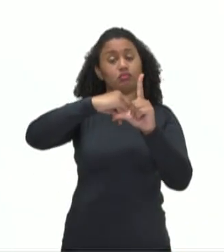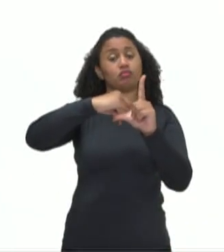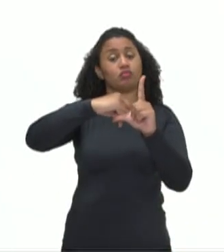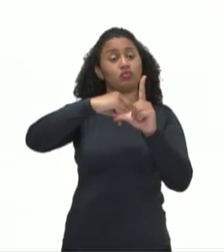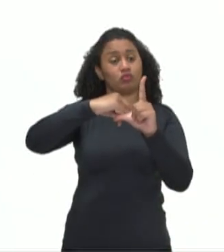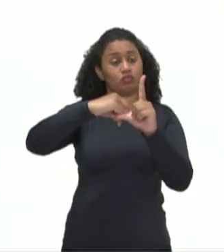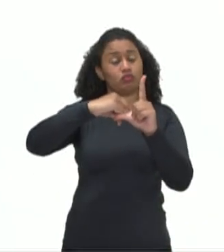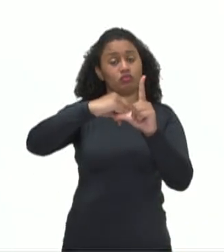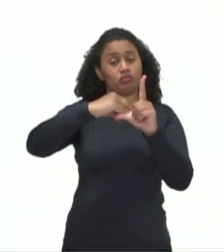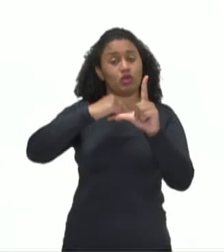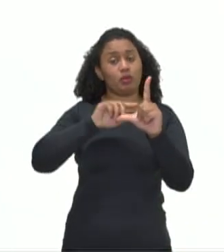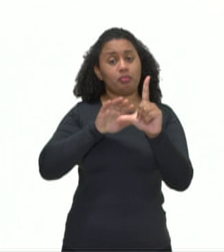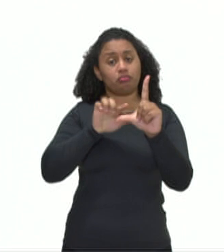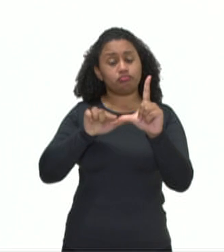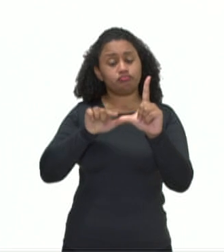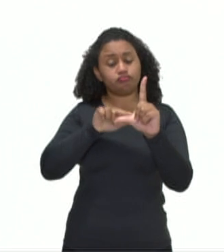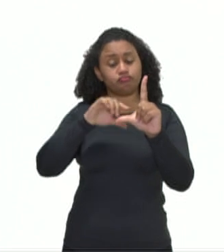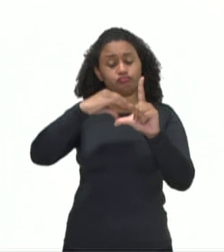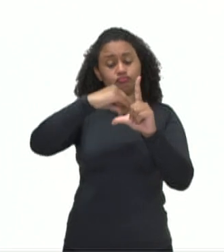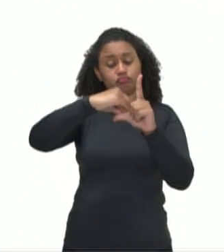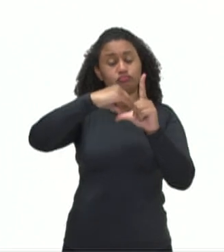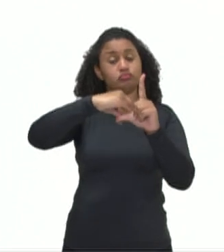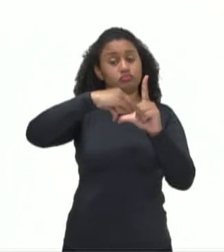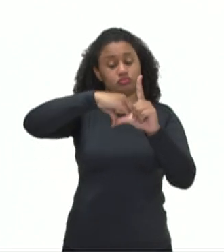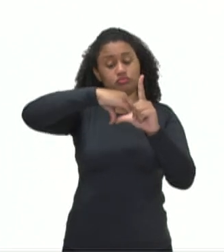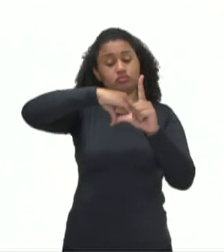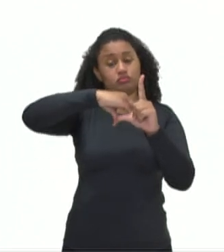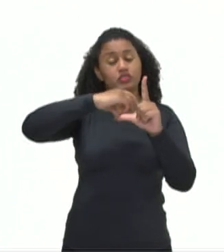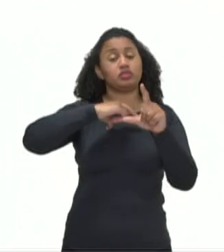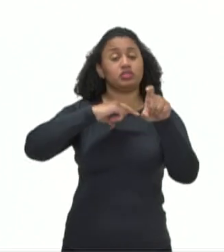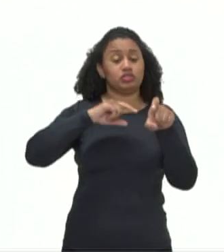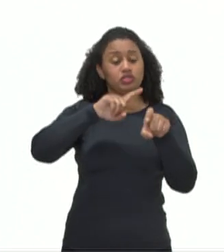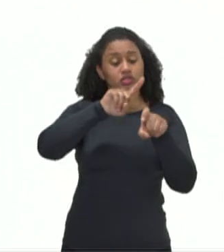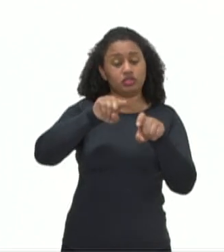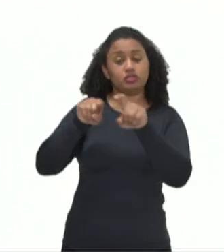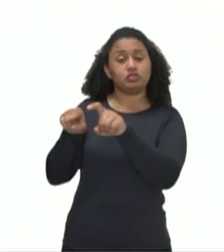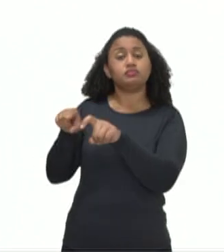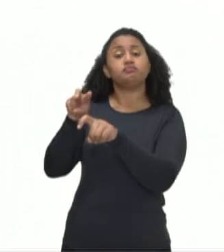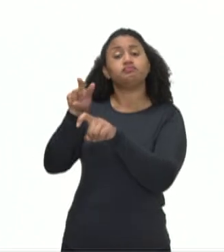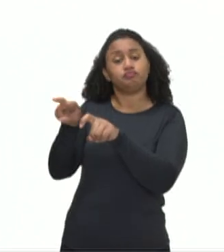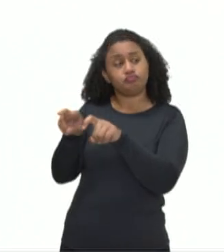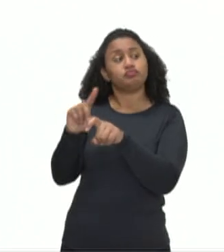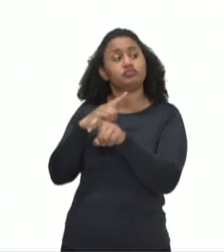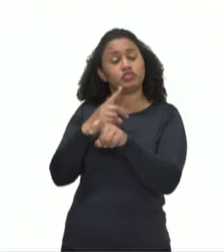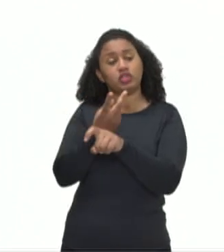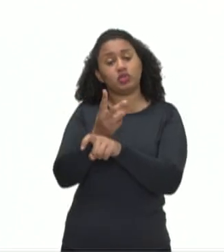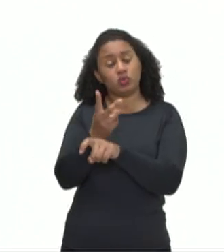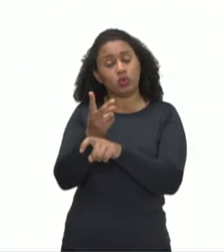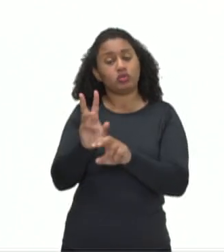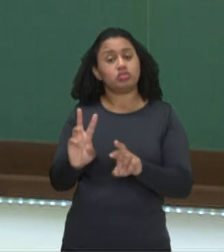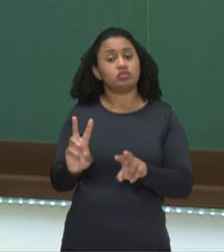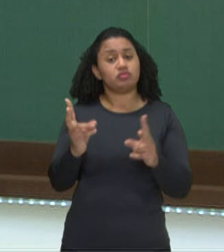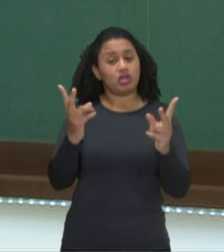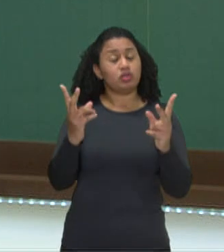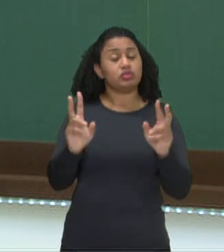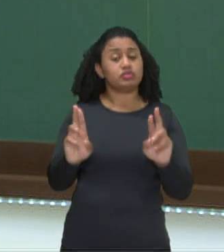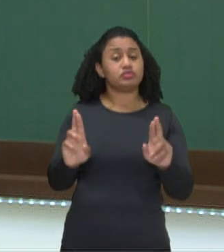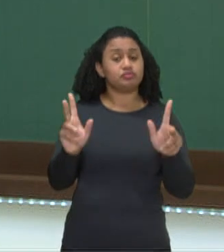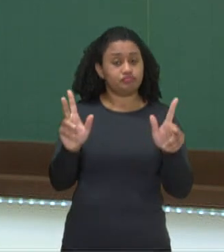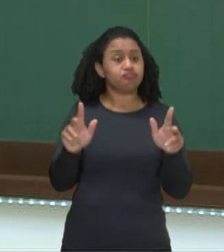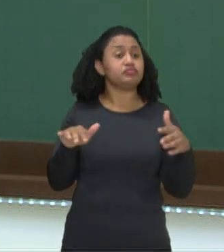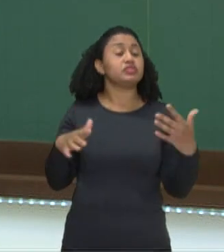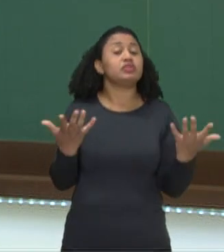x em dois momentos. Significa que nós temos duas raízes reais. X' diferente de x2'.